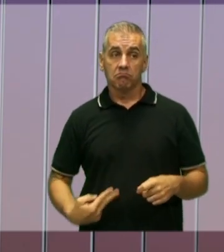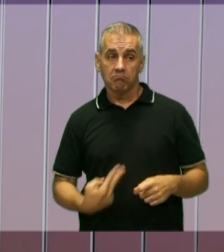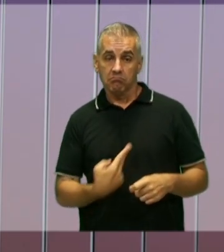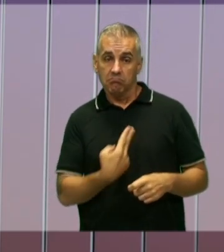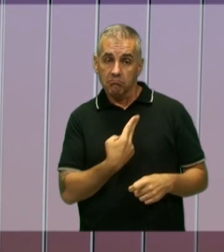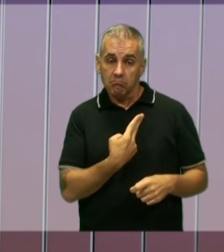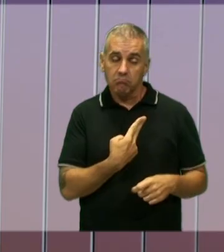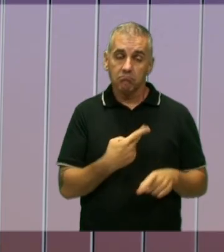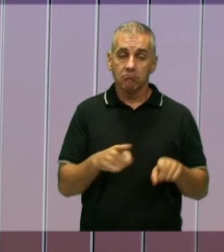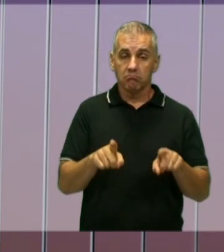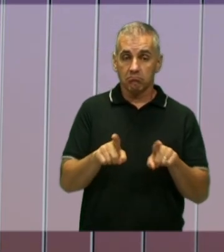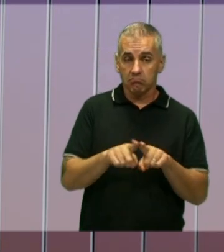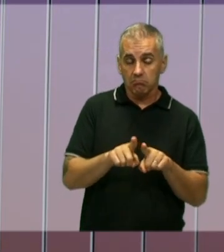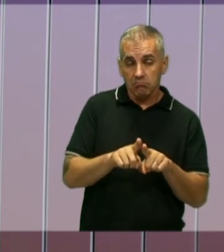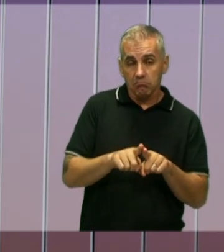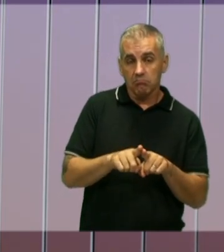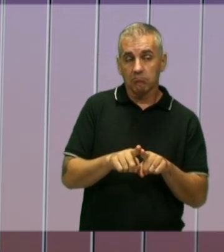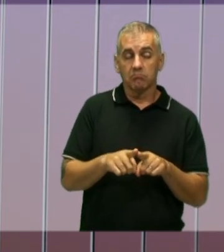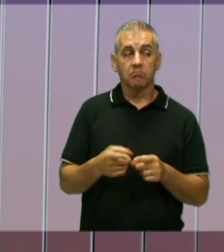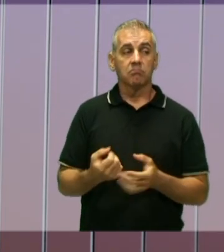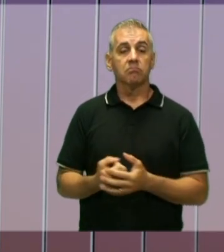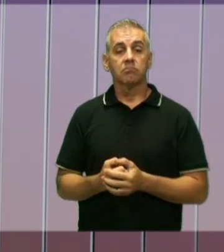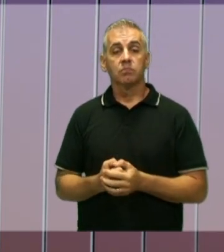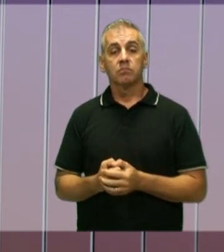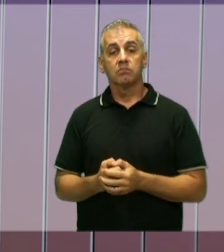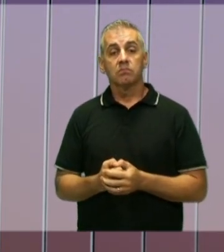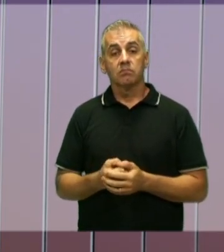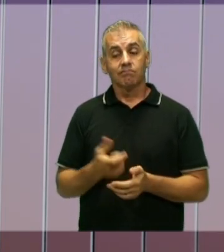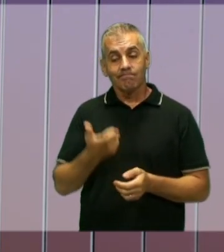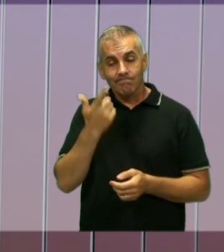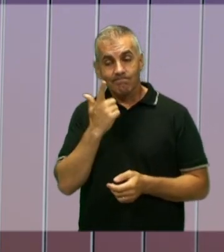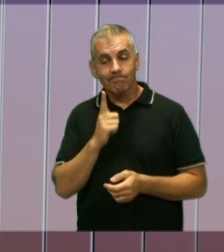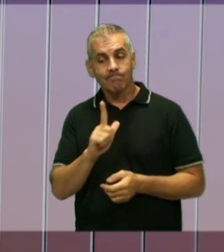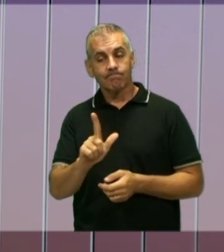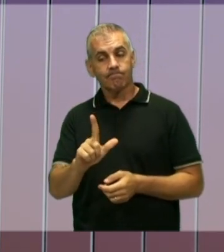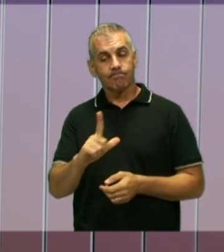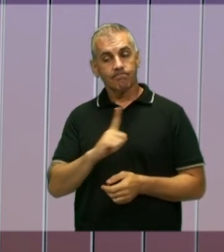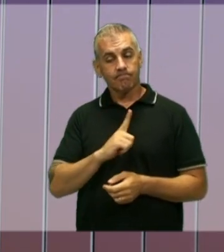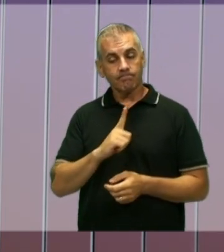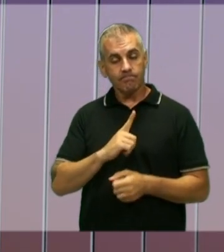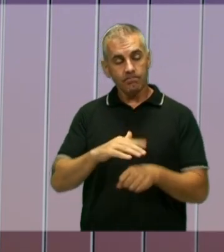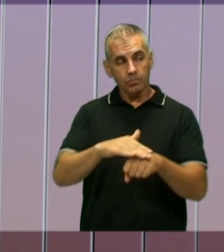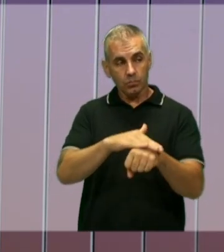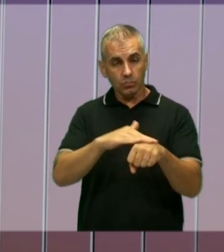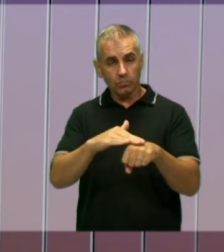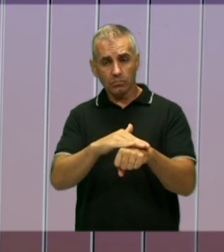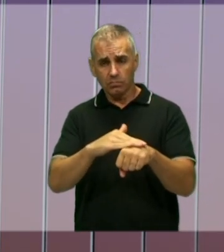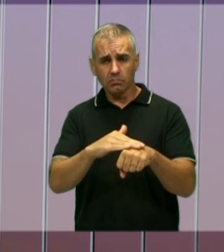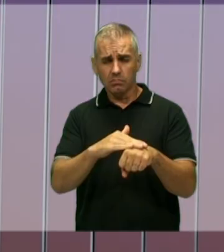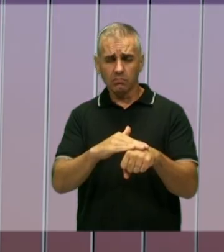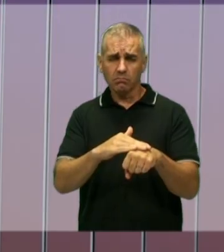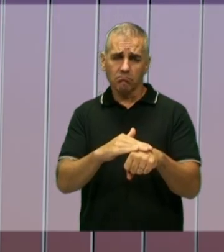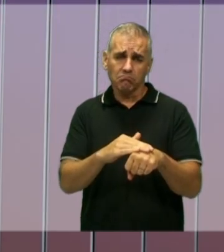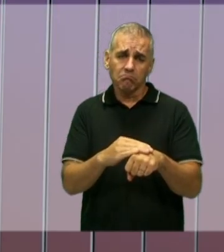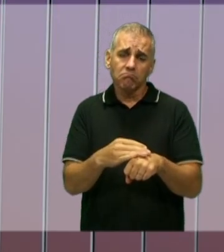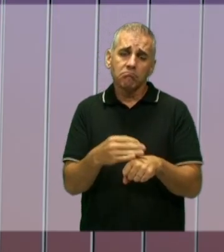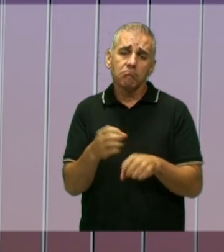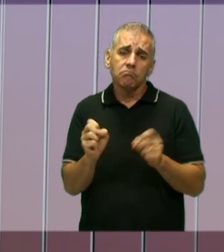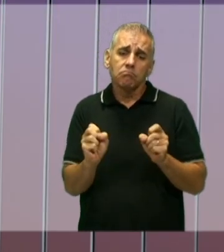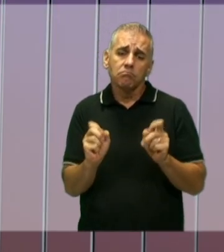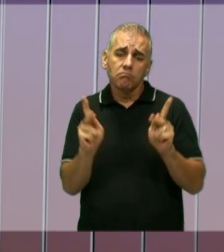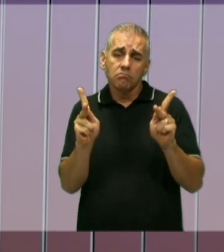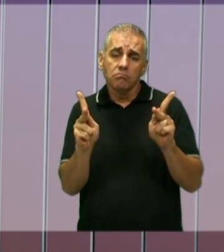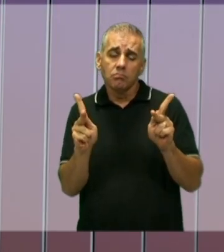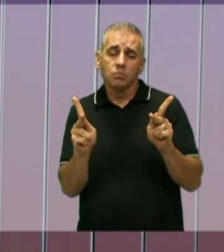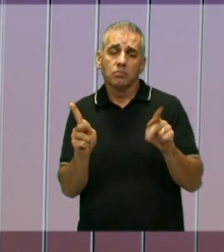né, o anestesista. Se ele conseguir ter essa conversa, fechou, né? A gente tem um paciente que ele